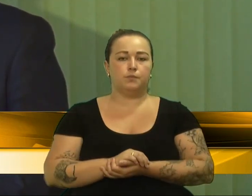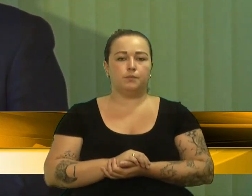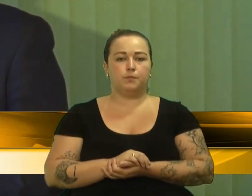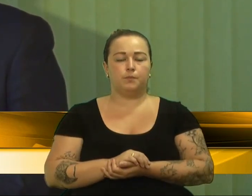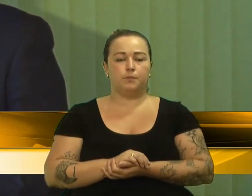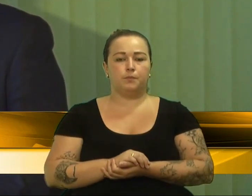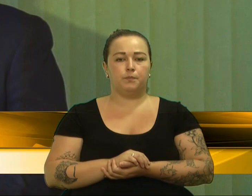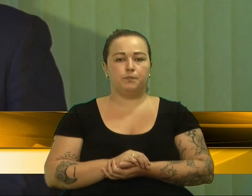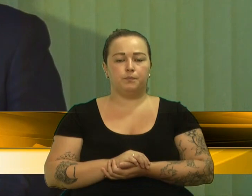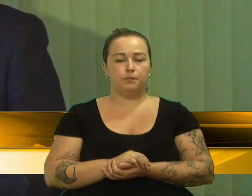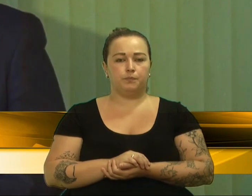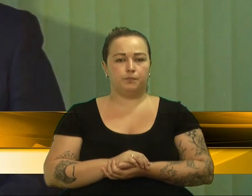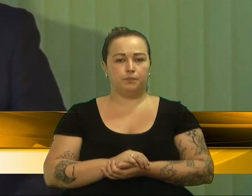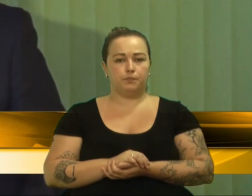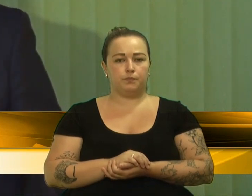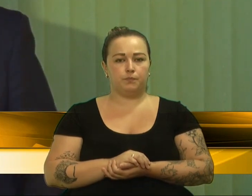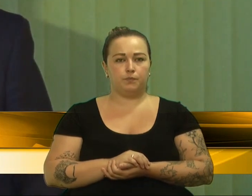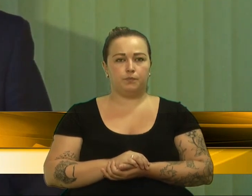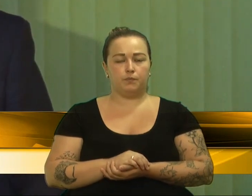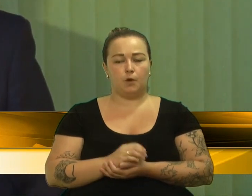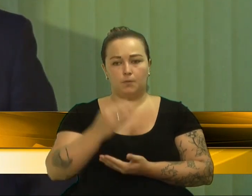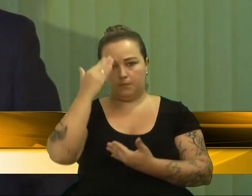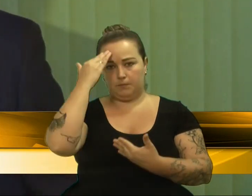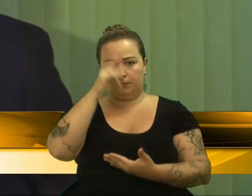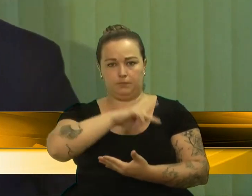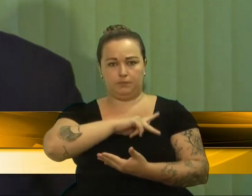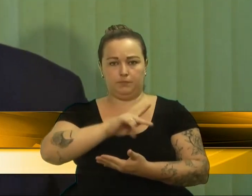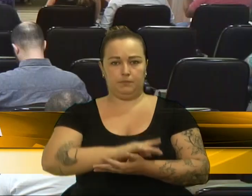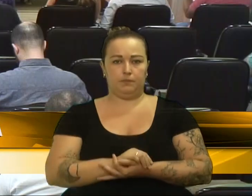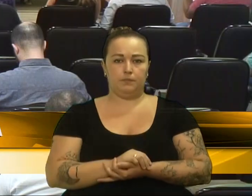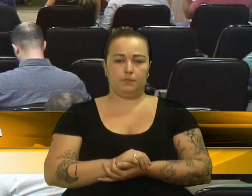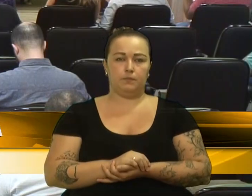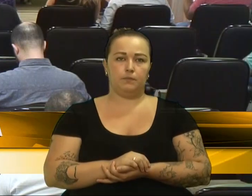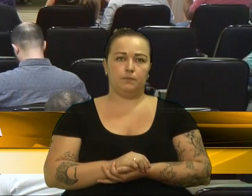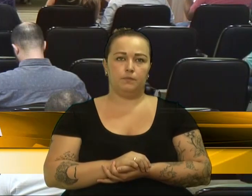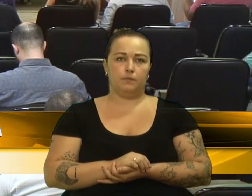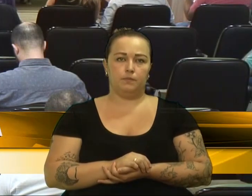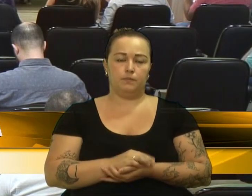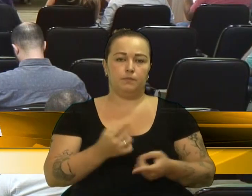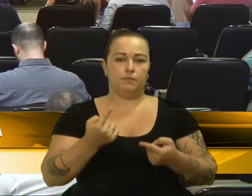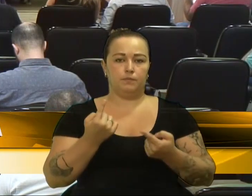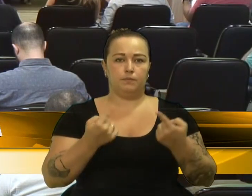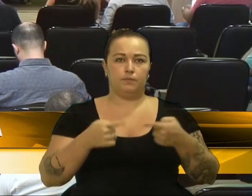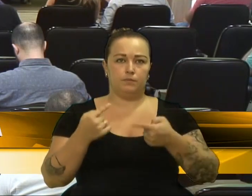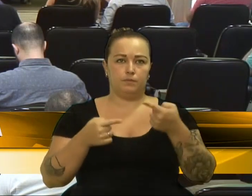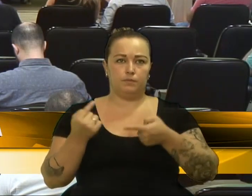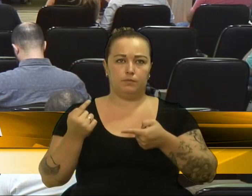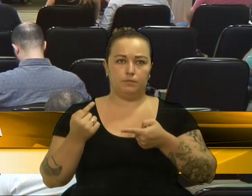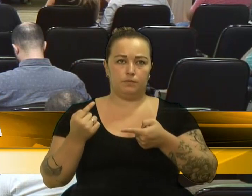e 130 anos de emancipação política. Era isso, senhor presidente. Em discussão.